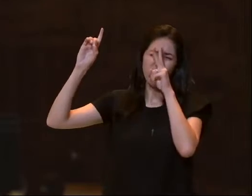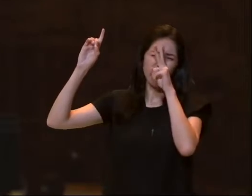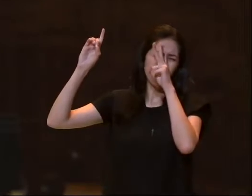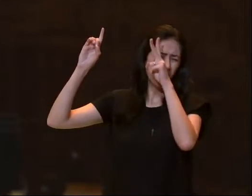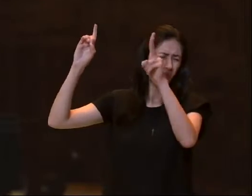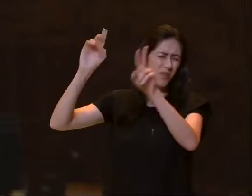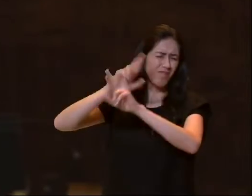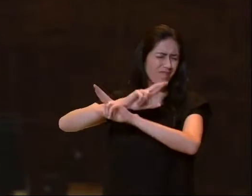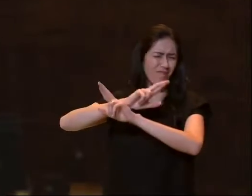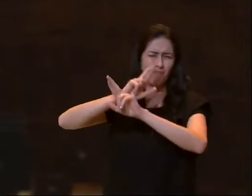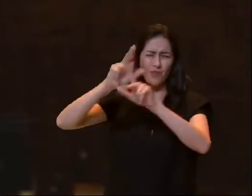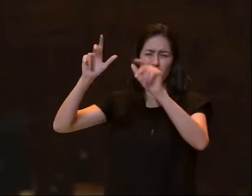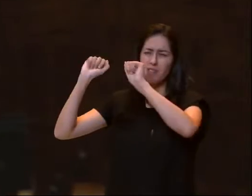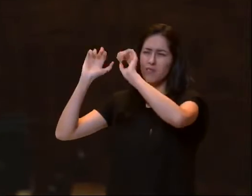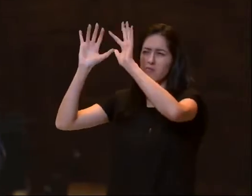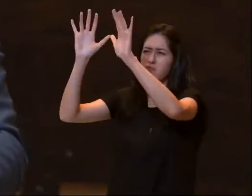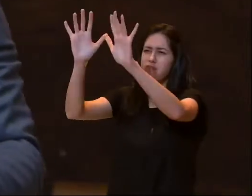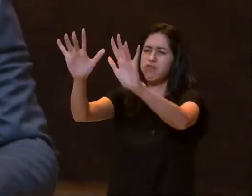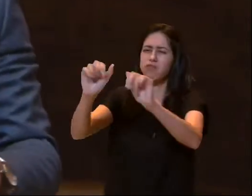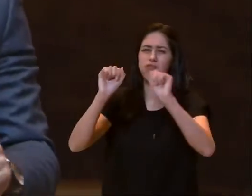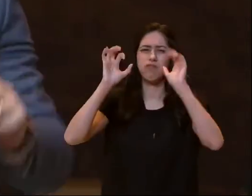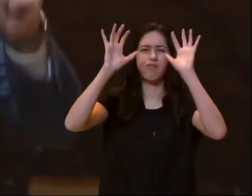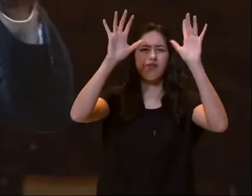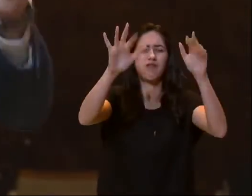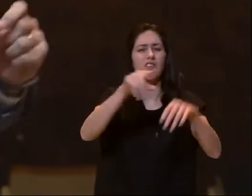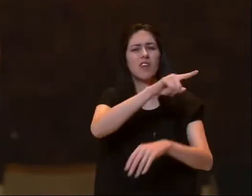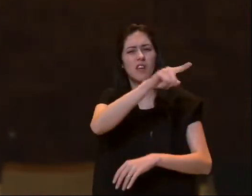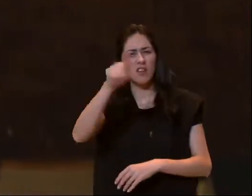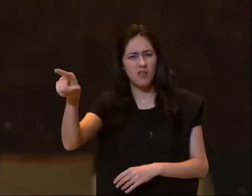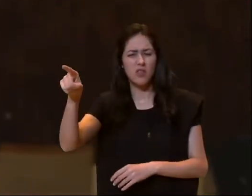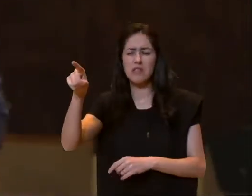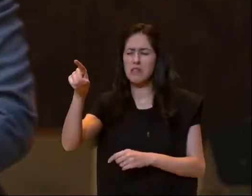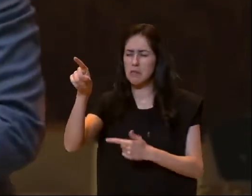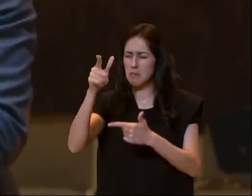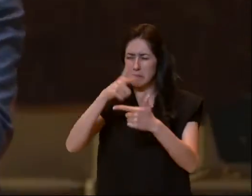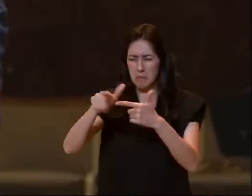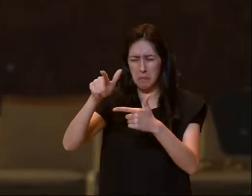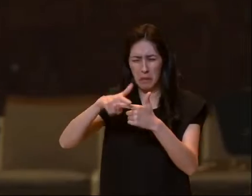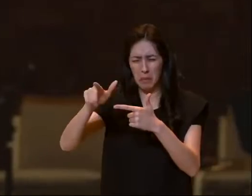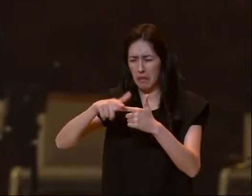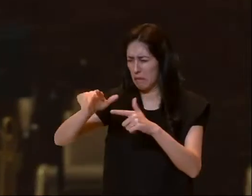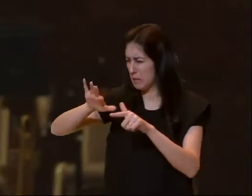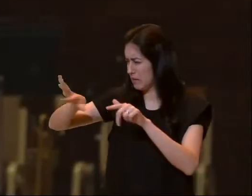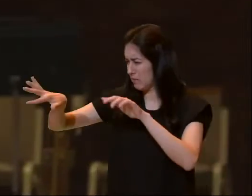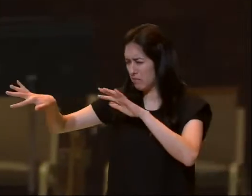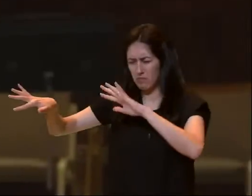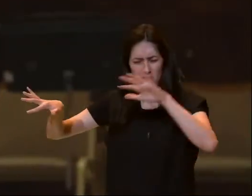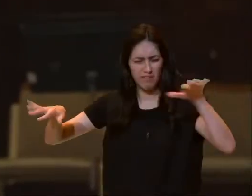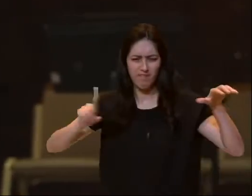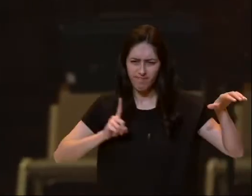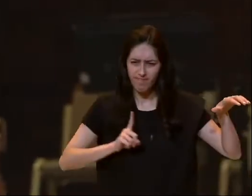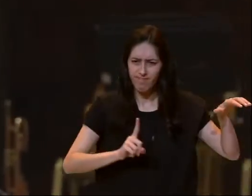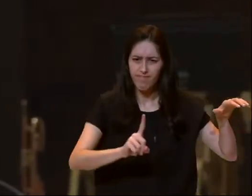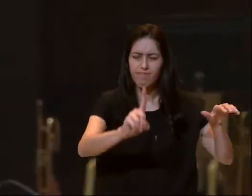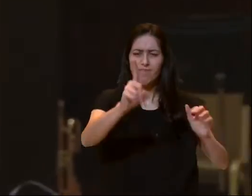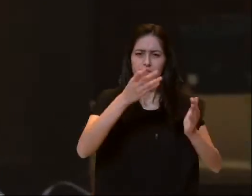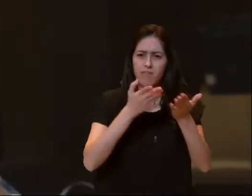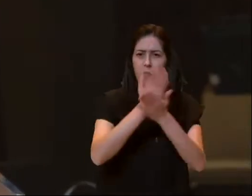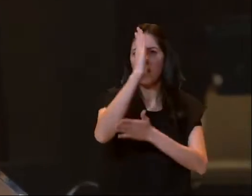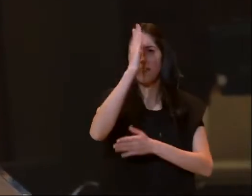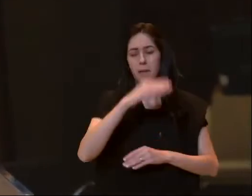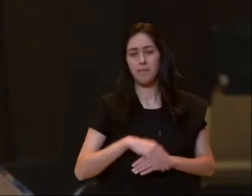sobrenatural te alcance, te faça passar pelas provas. Mas